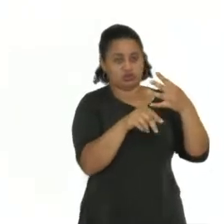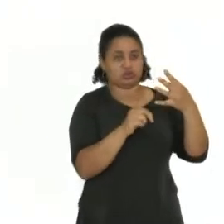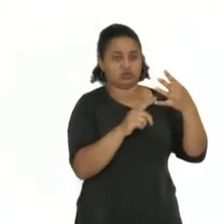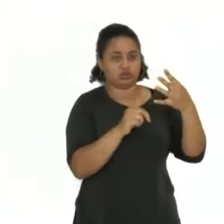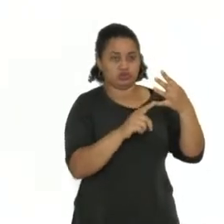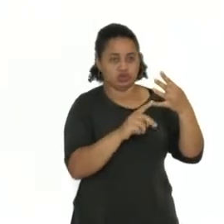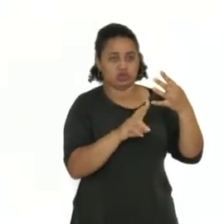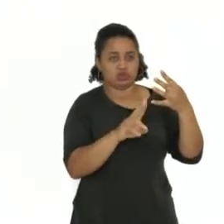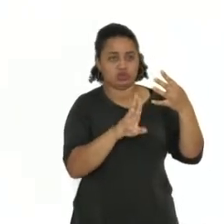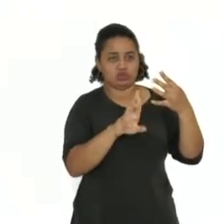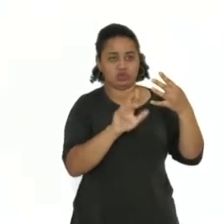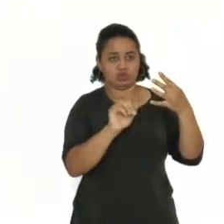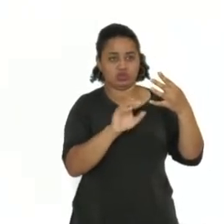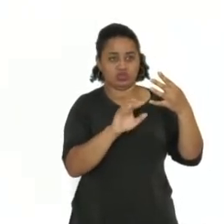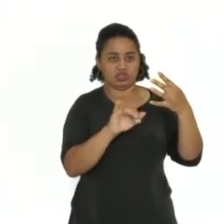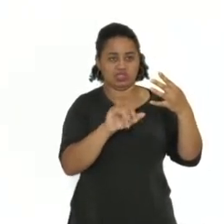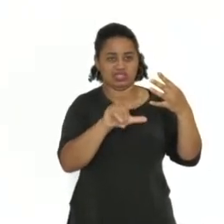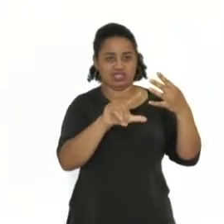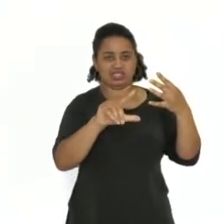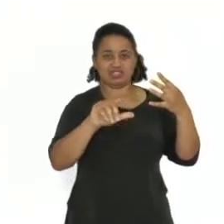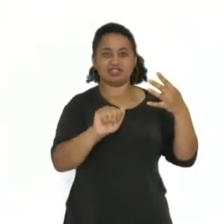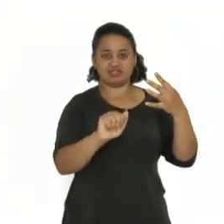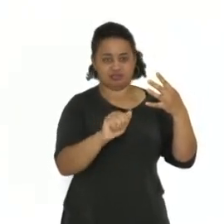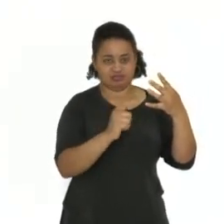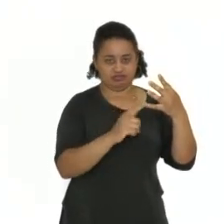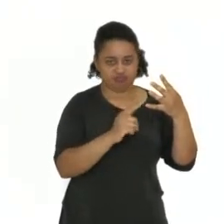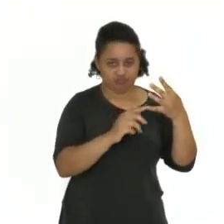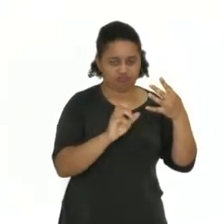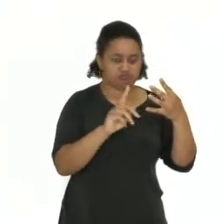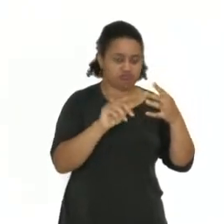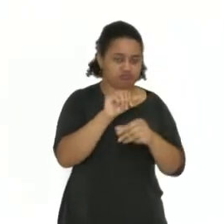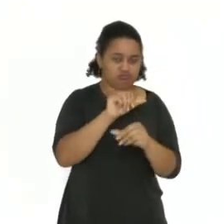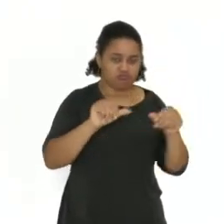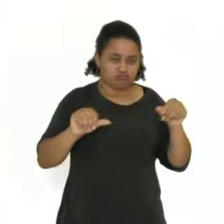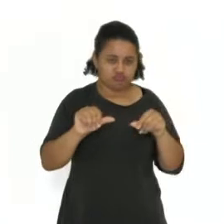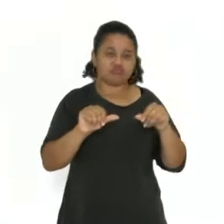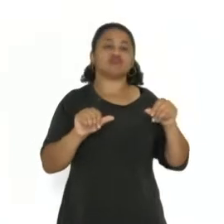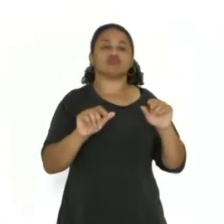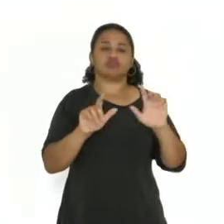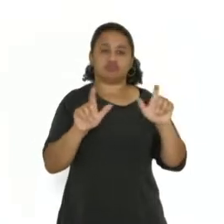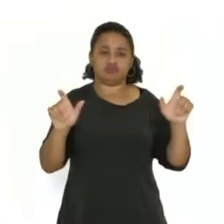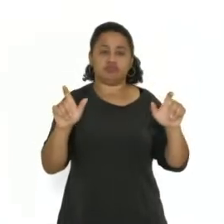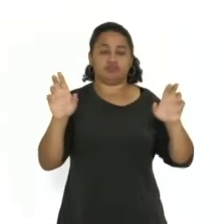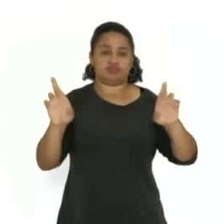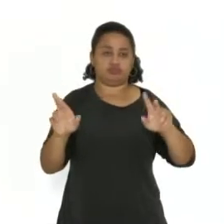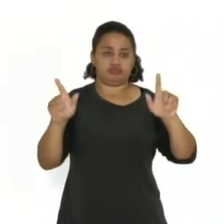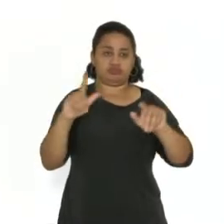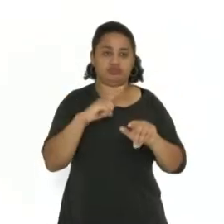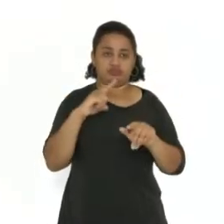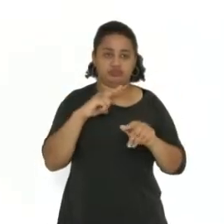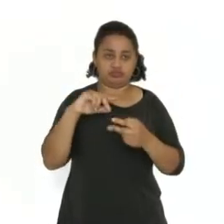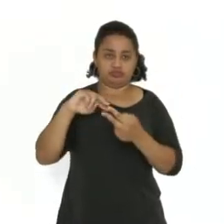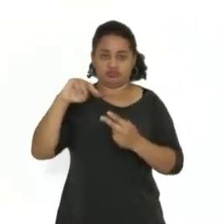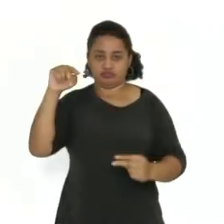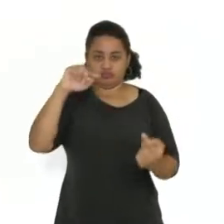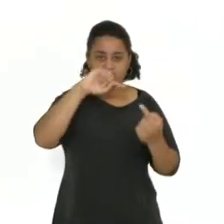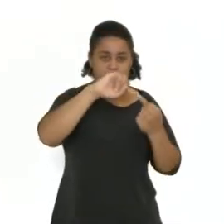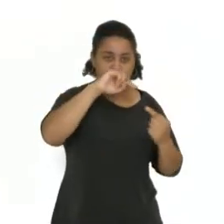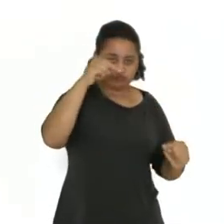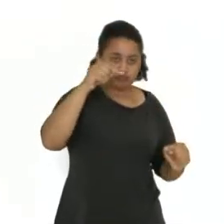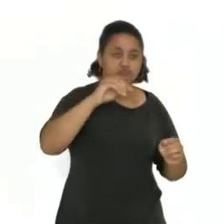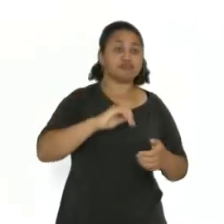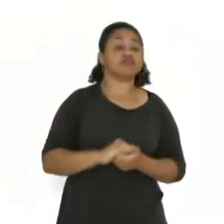guanina, citosina e uracila, em vez da timina. Em